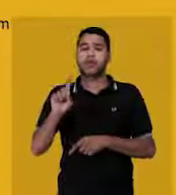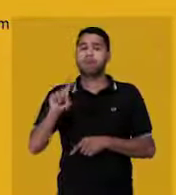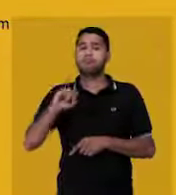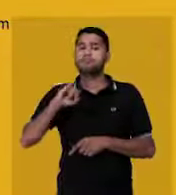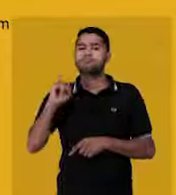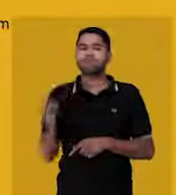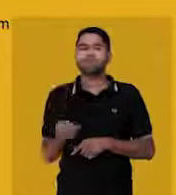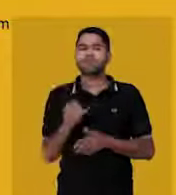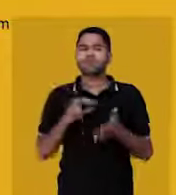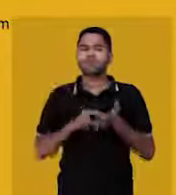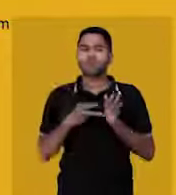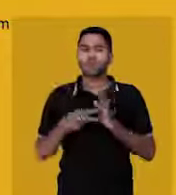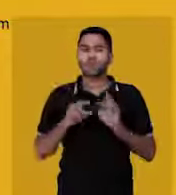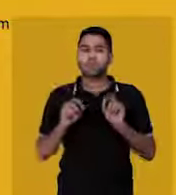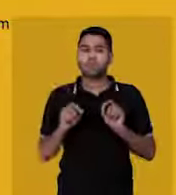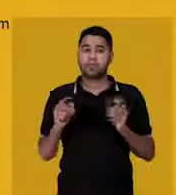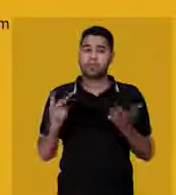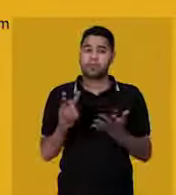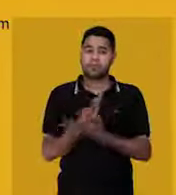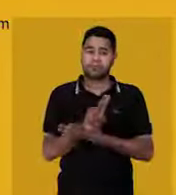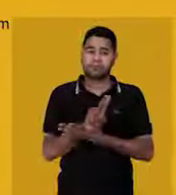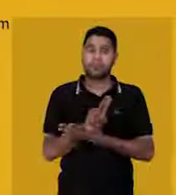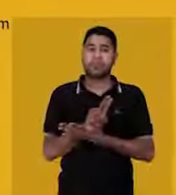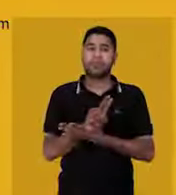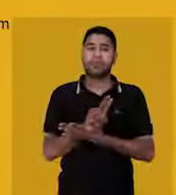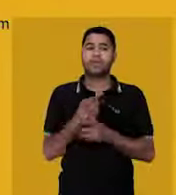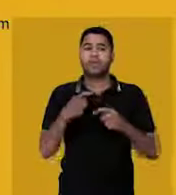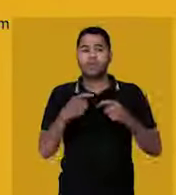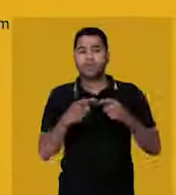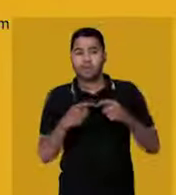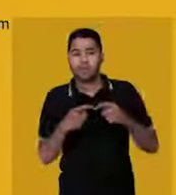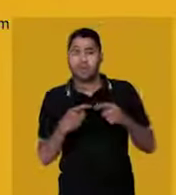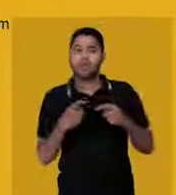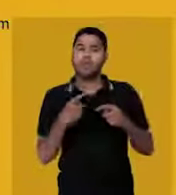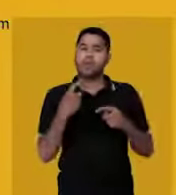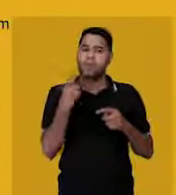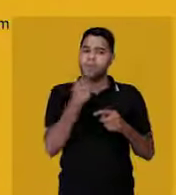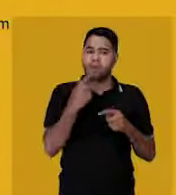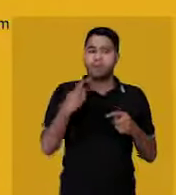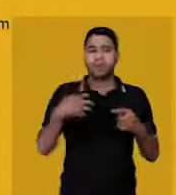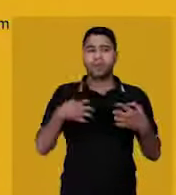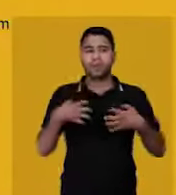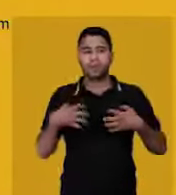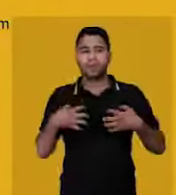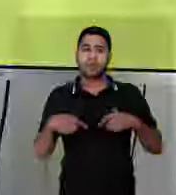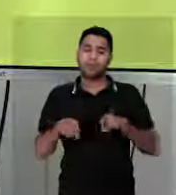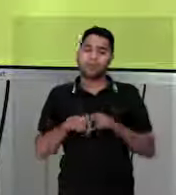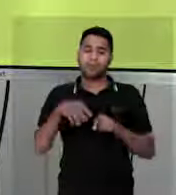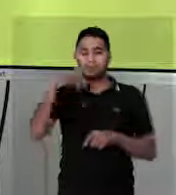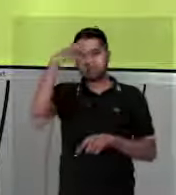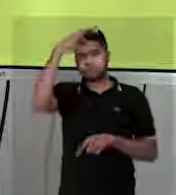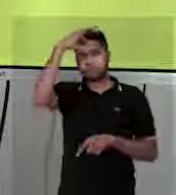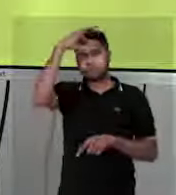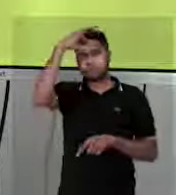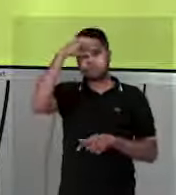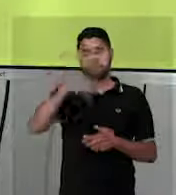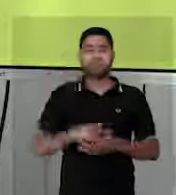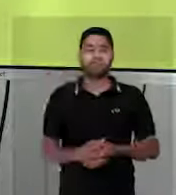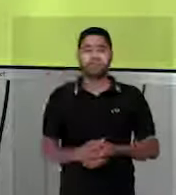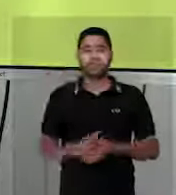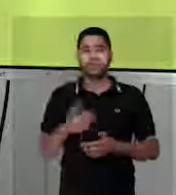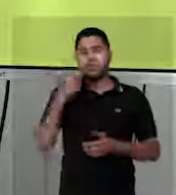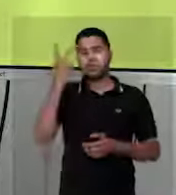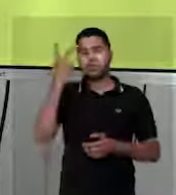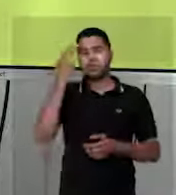o que significa que ela pode acometer unhas, pulmões, além da genitália, tá? É muito comum